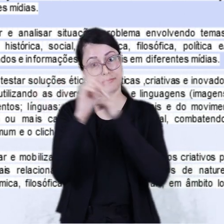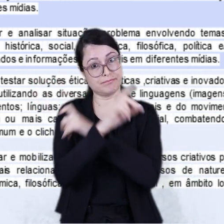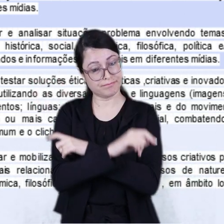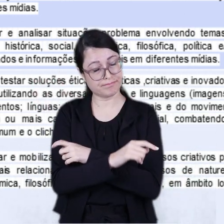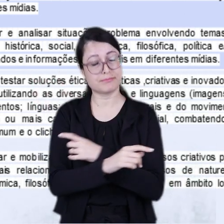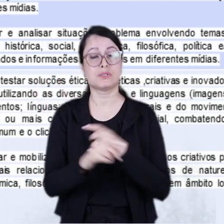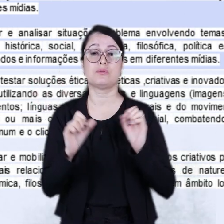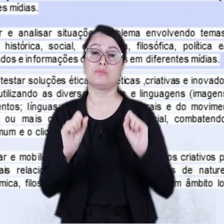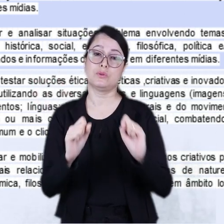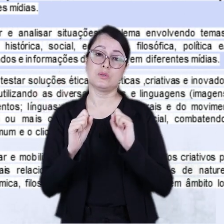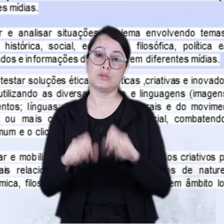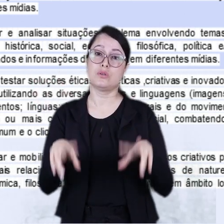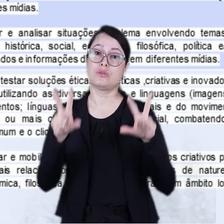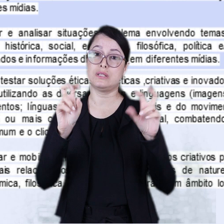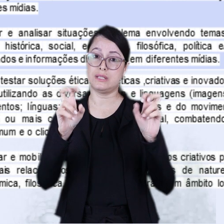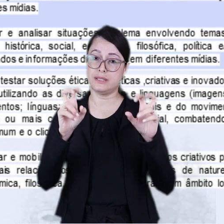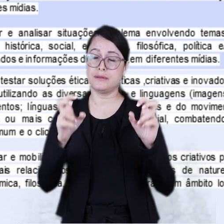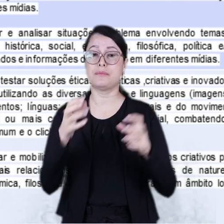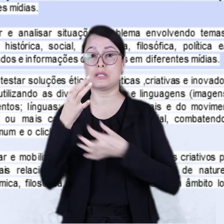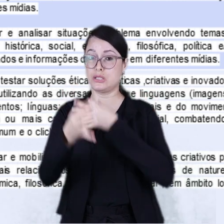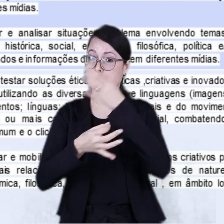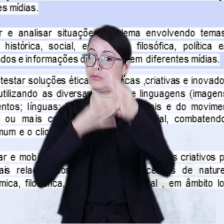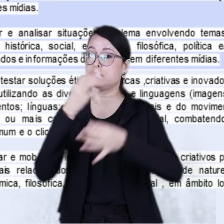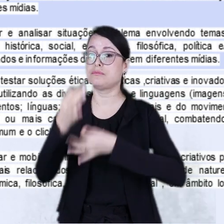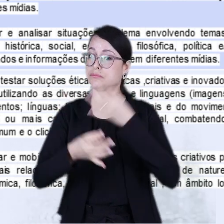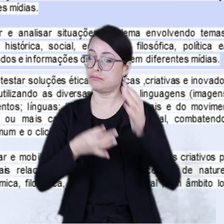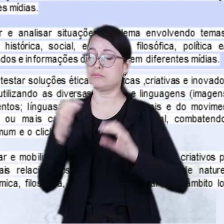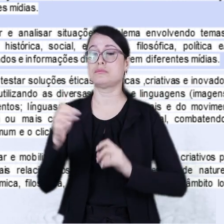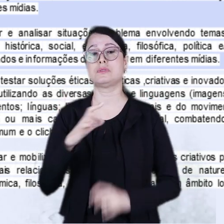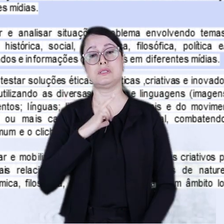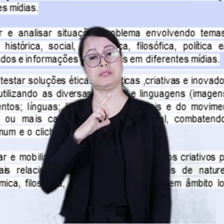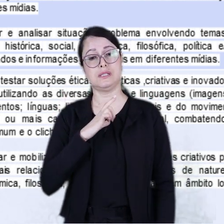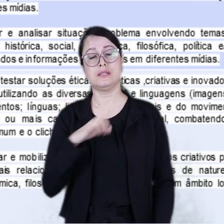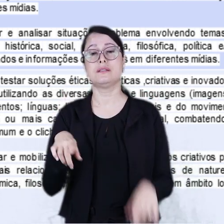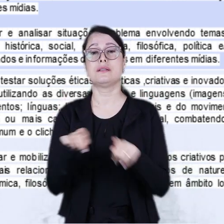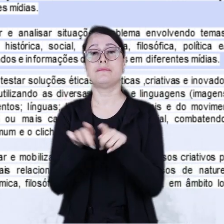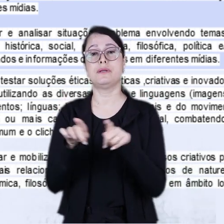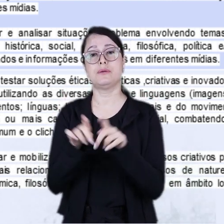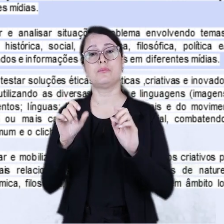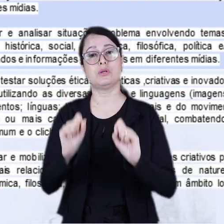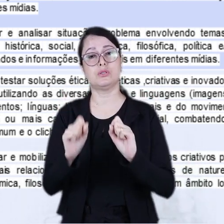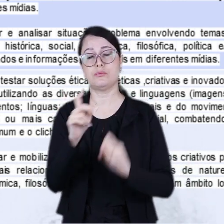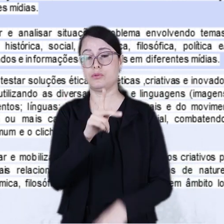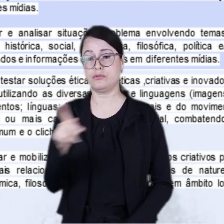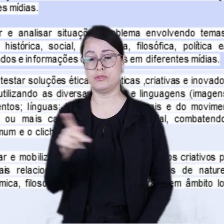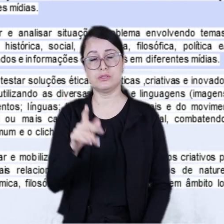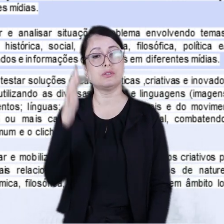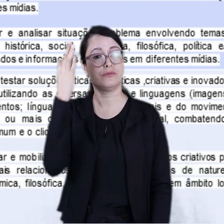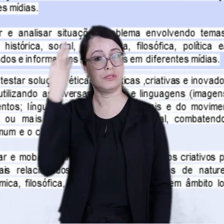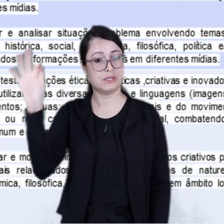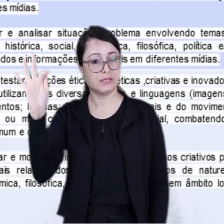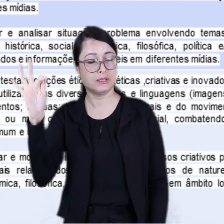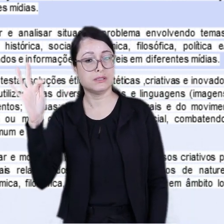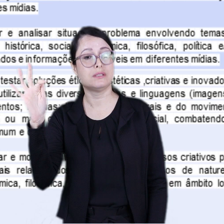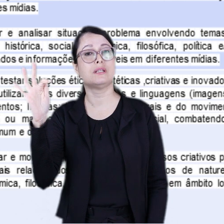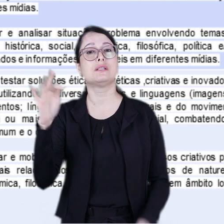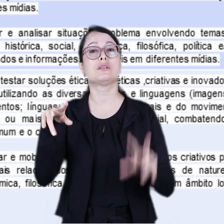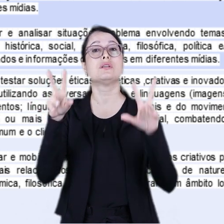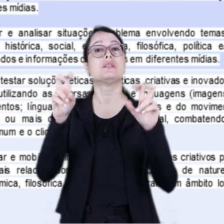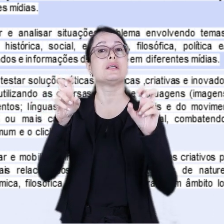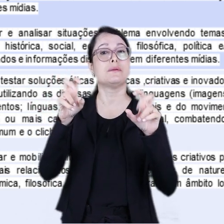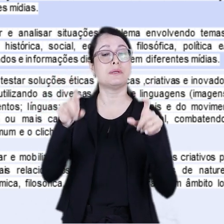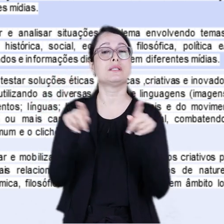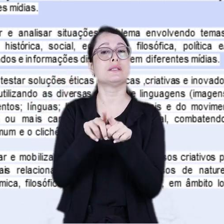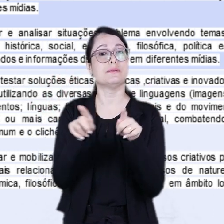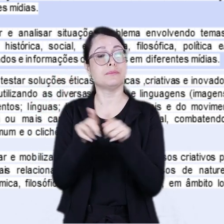abordar, né, trazendo, né, diálogos sobre a sociedade digital, né, a própria identidade